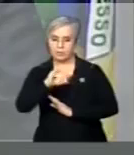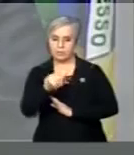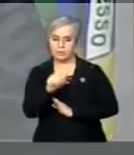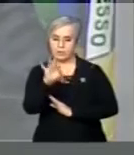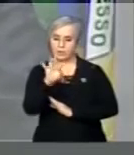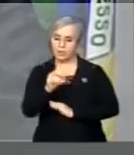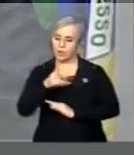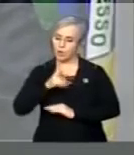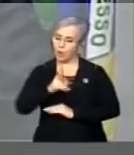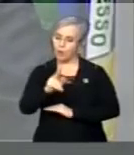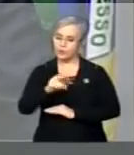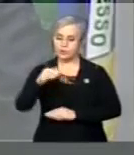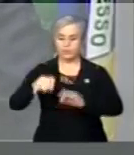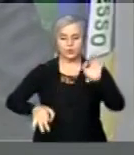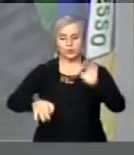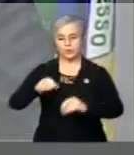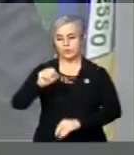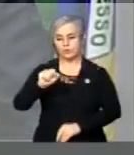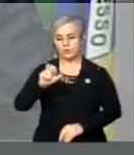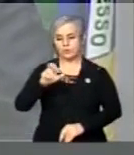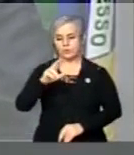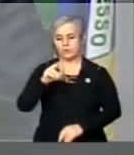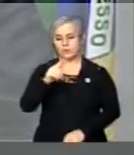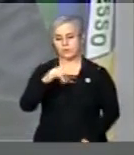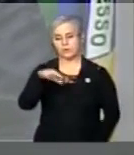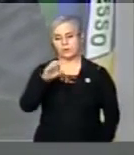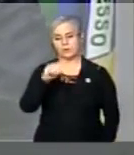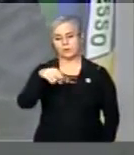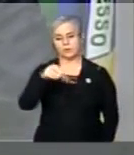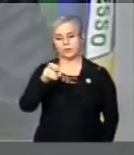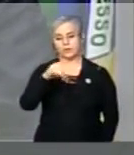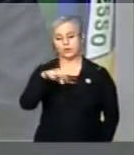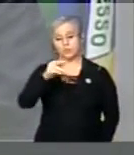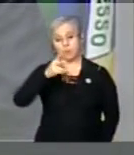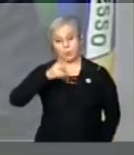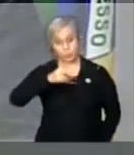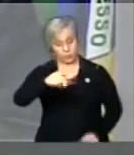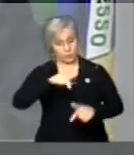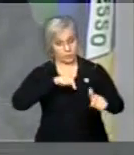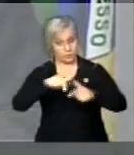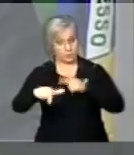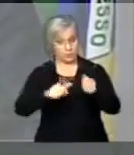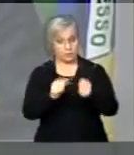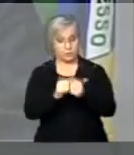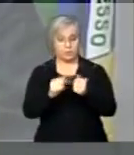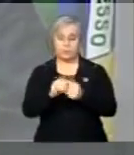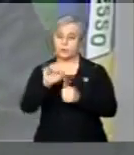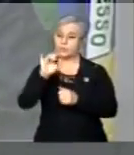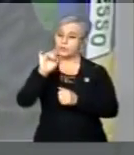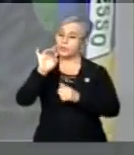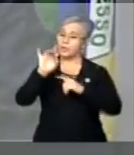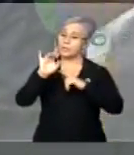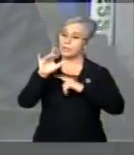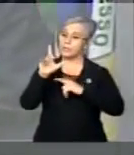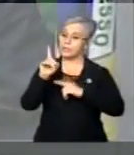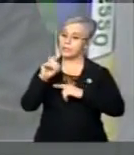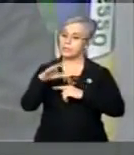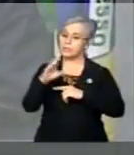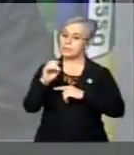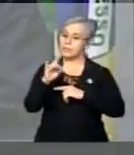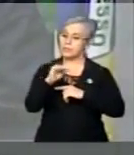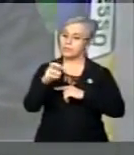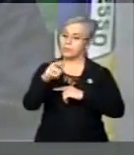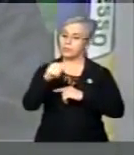Moro continue a fazer seu trabalho, para que o Ministério Público tome as medidas necessárias. Só existe democracia com respeito